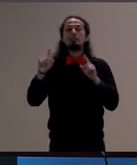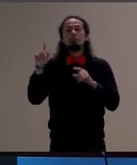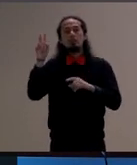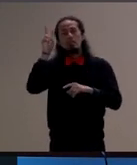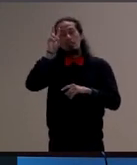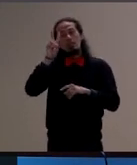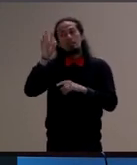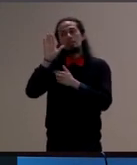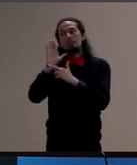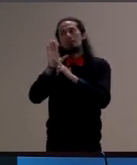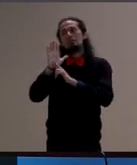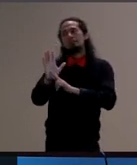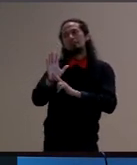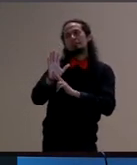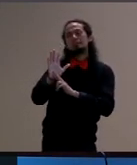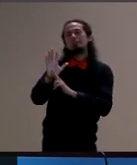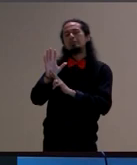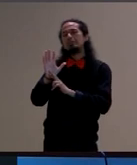de